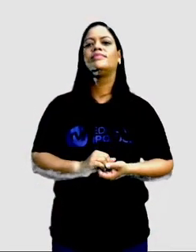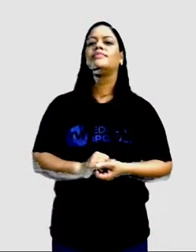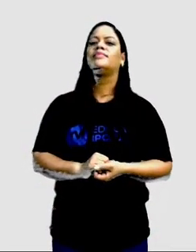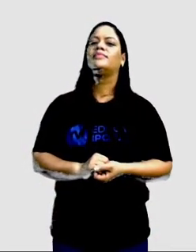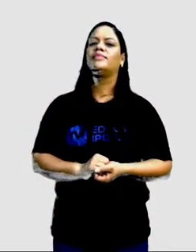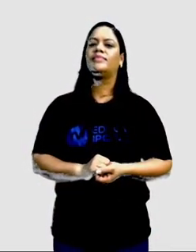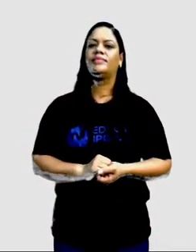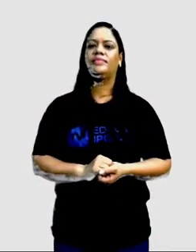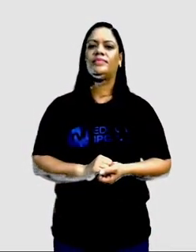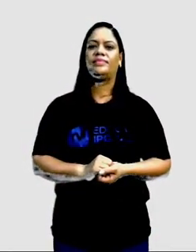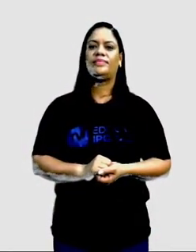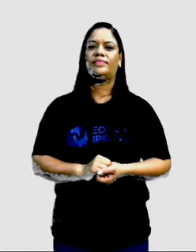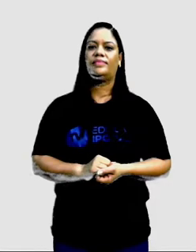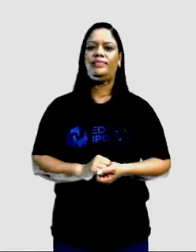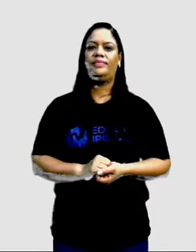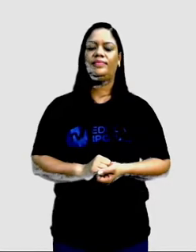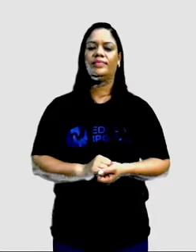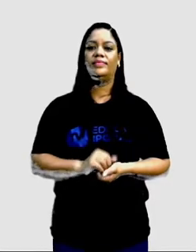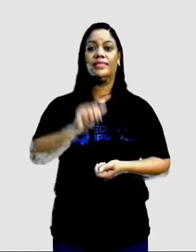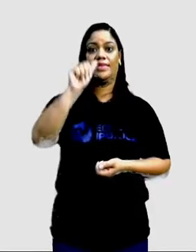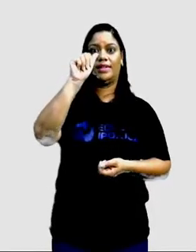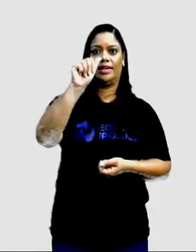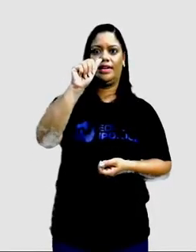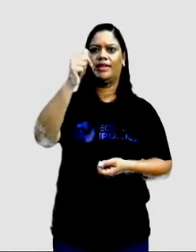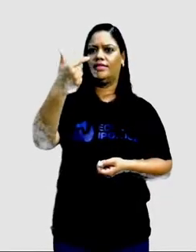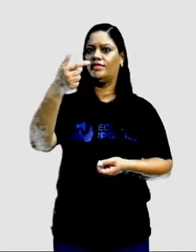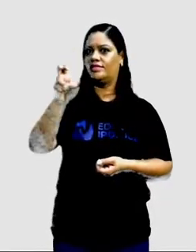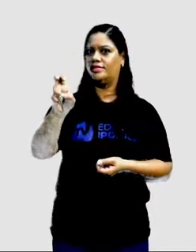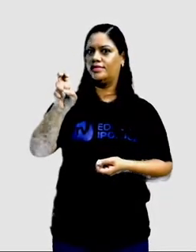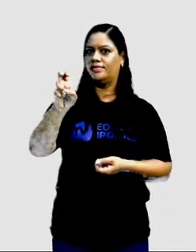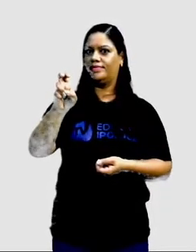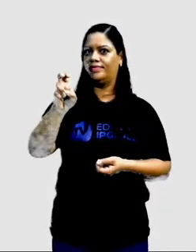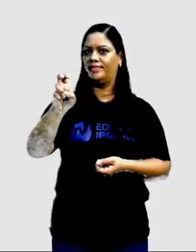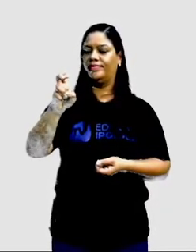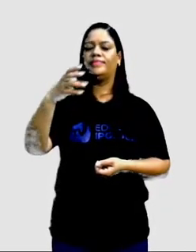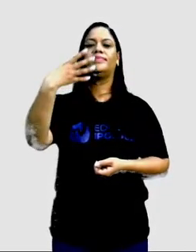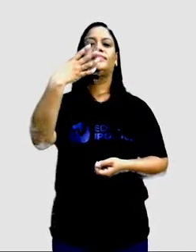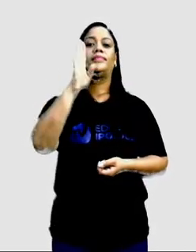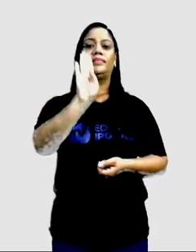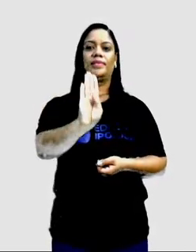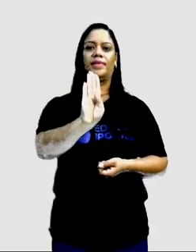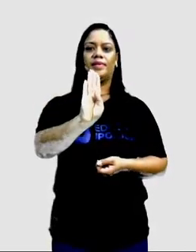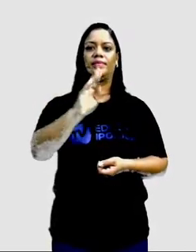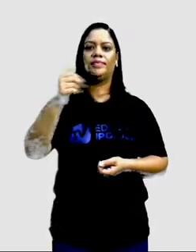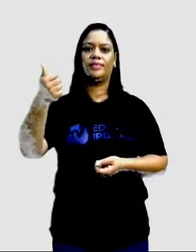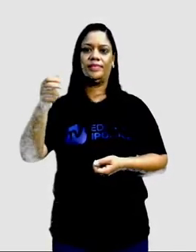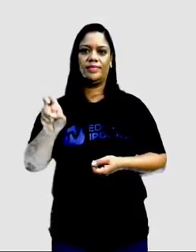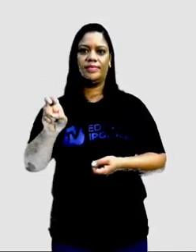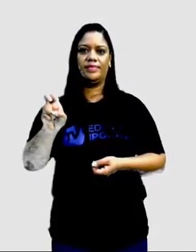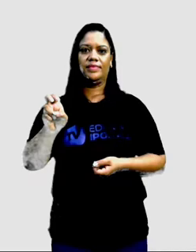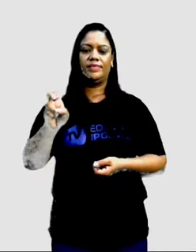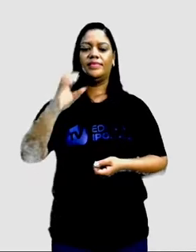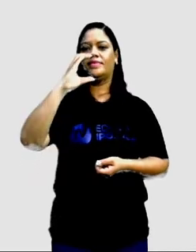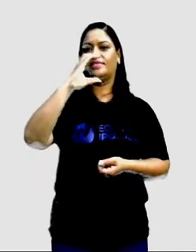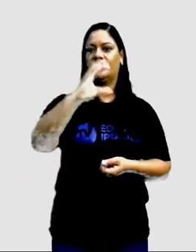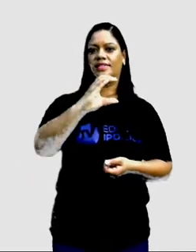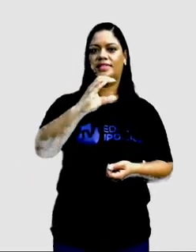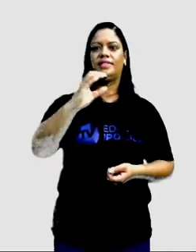Vamos lá? A, 25? B, 15?